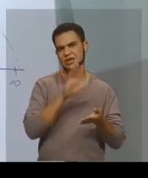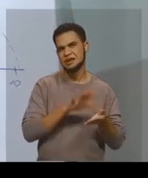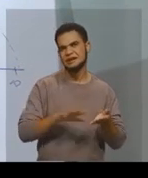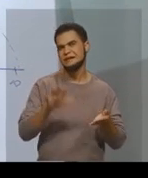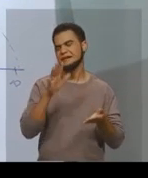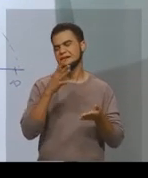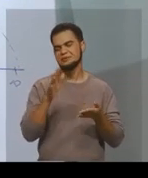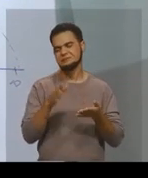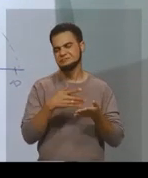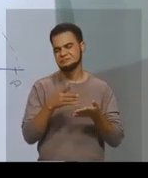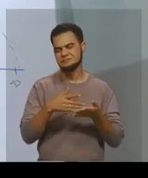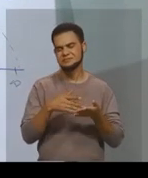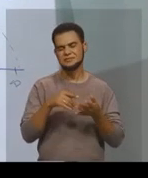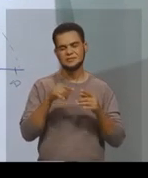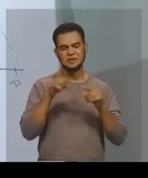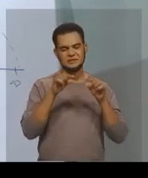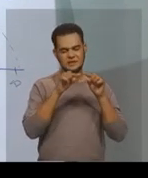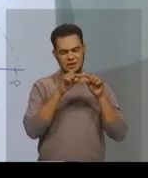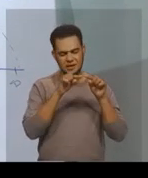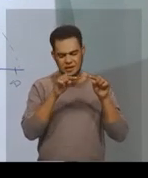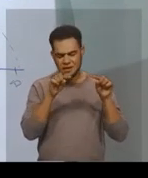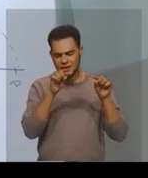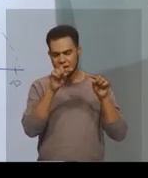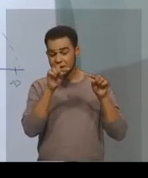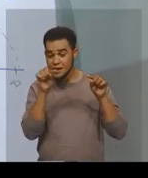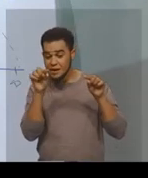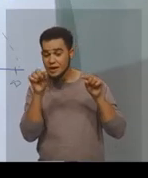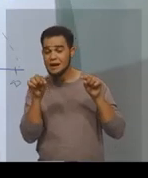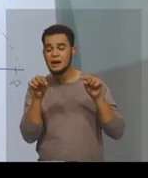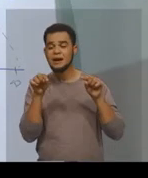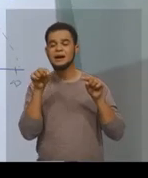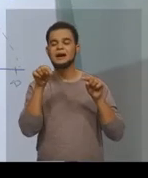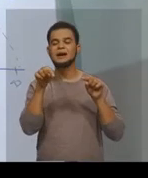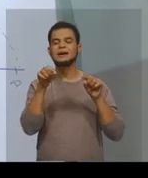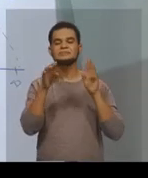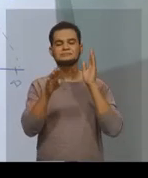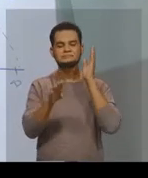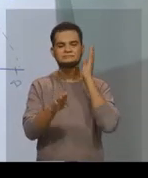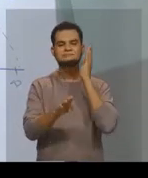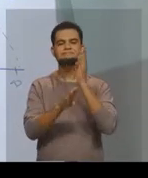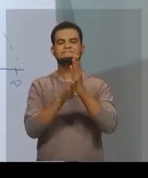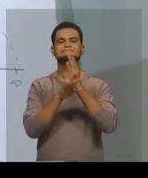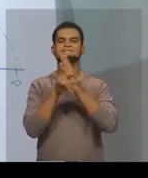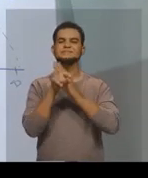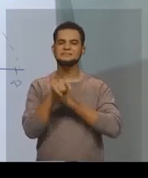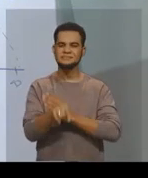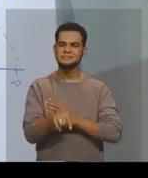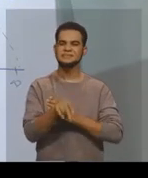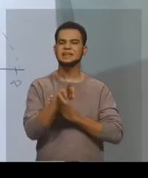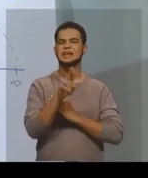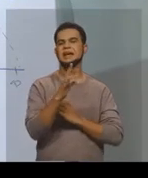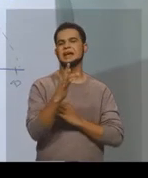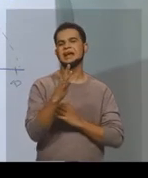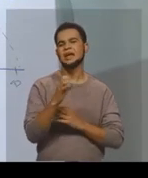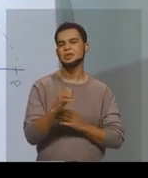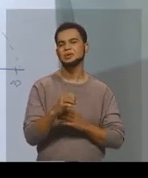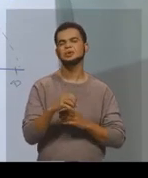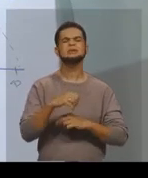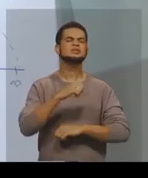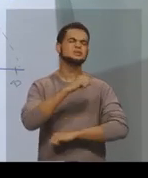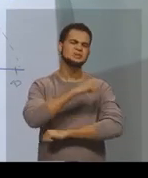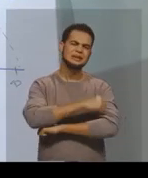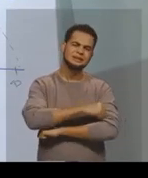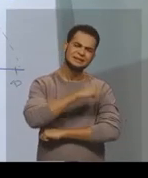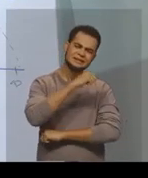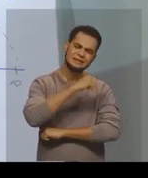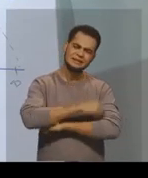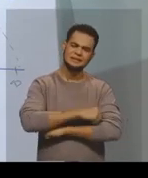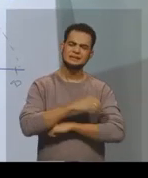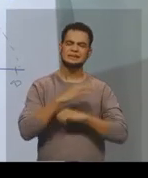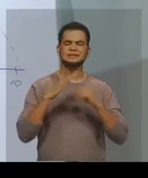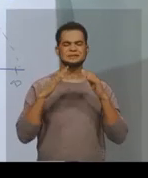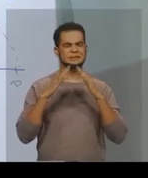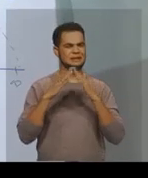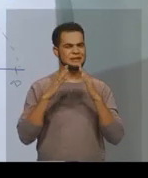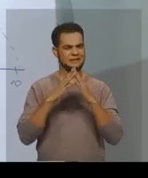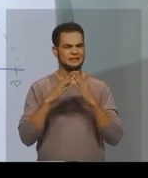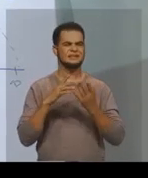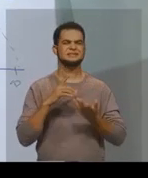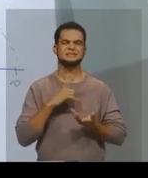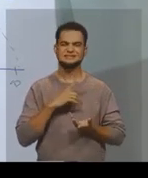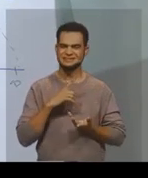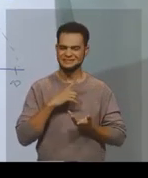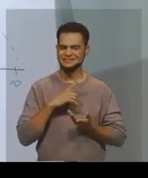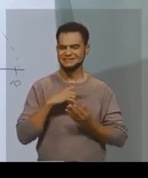você já consegue achar no seu dia a dia vários ângulos retos. Você vai ter lá na janela da sua casa, né, que aí tem